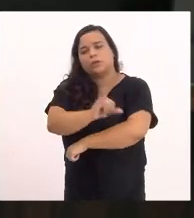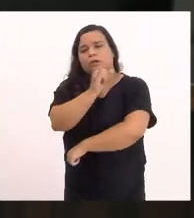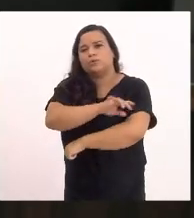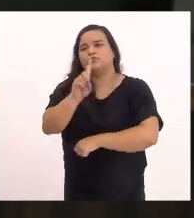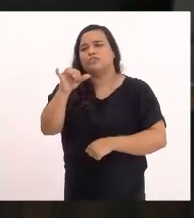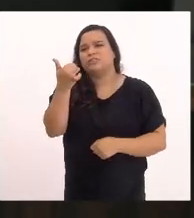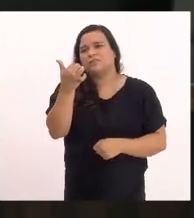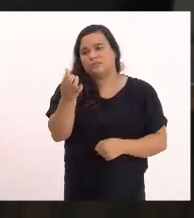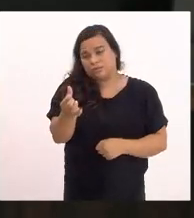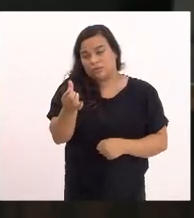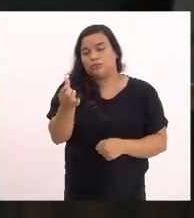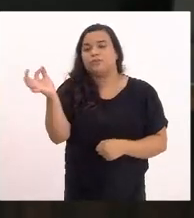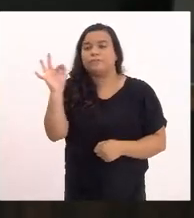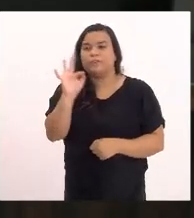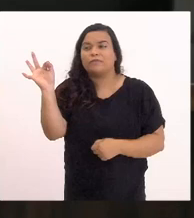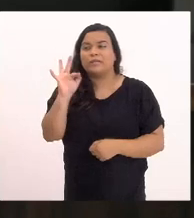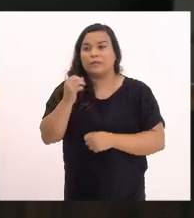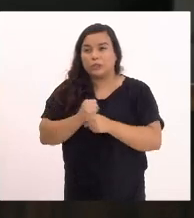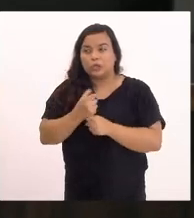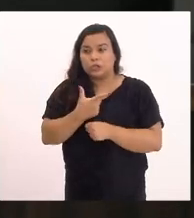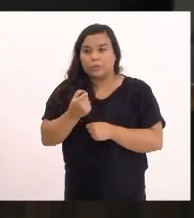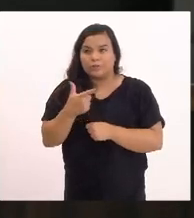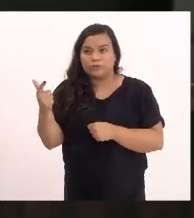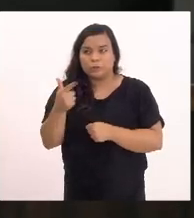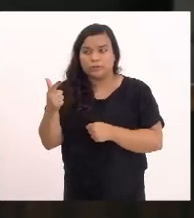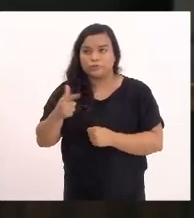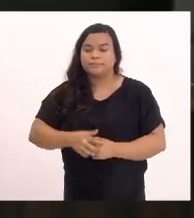16 de fevereiro de 2022.